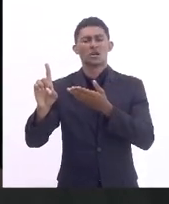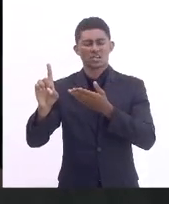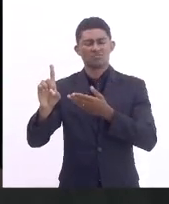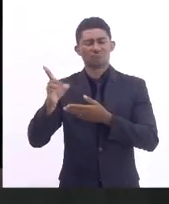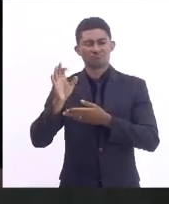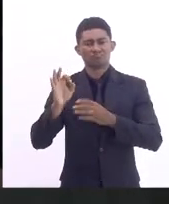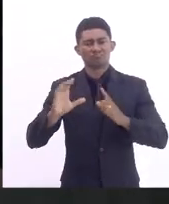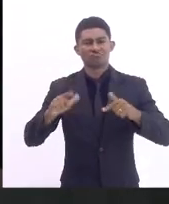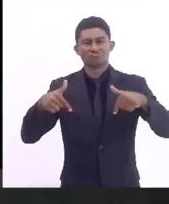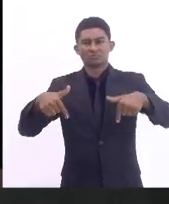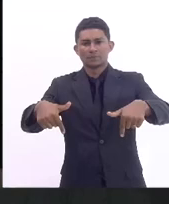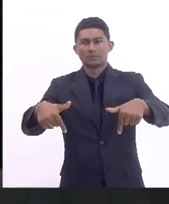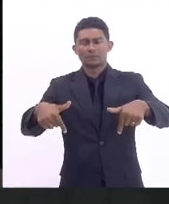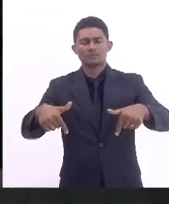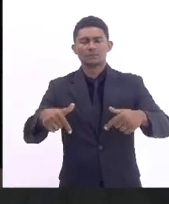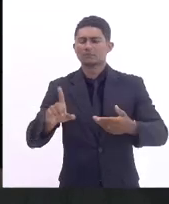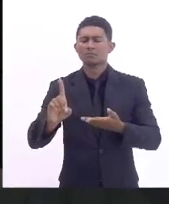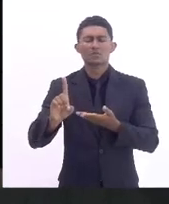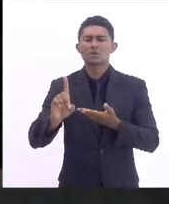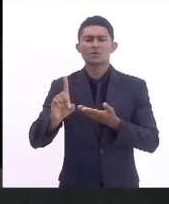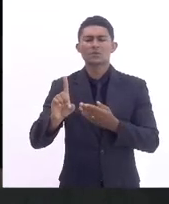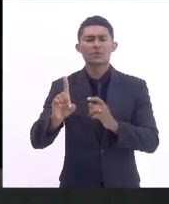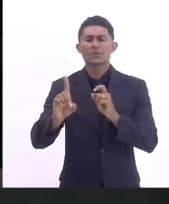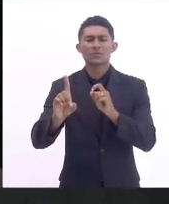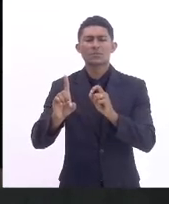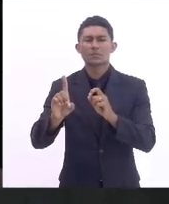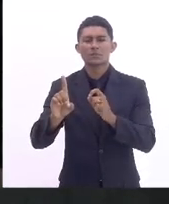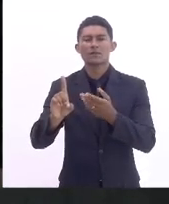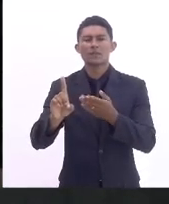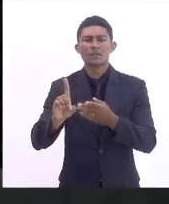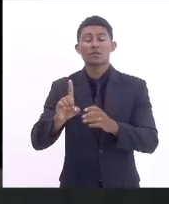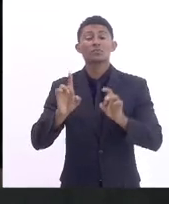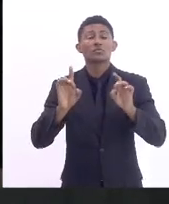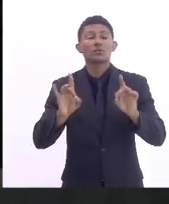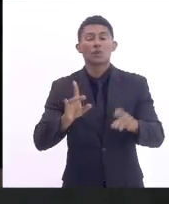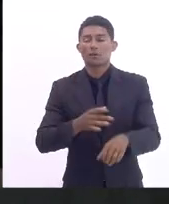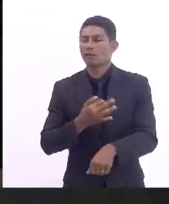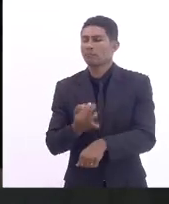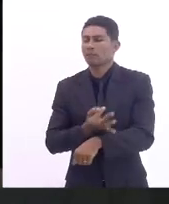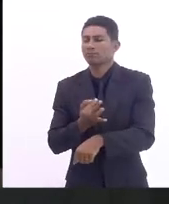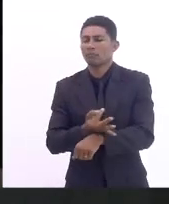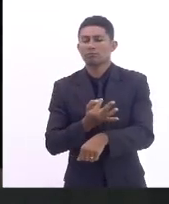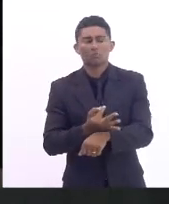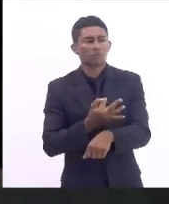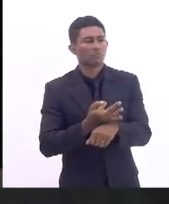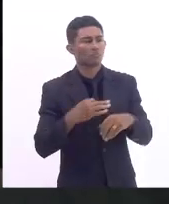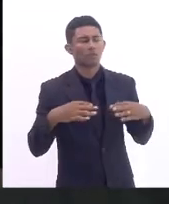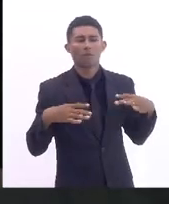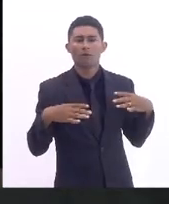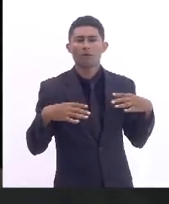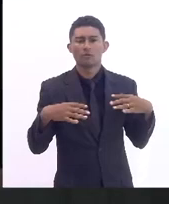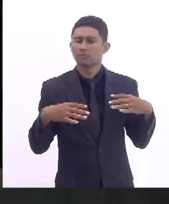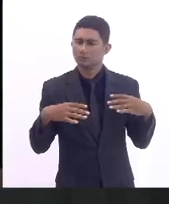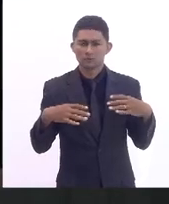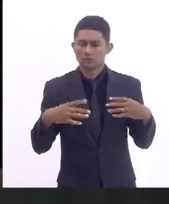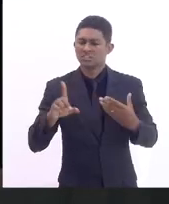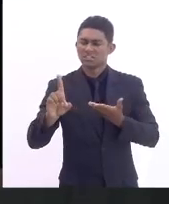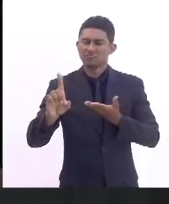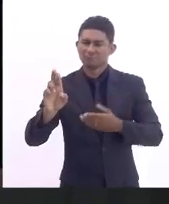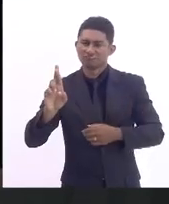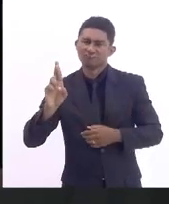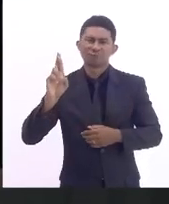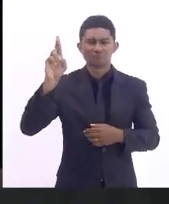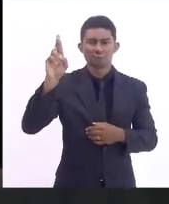Gilberto Palmares não é e da Resistência ele realmente vai para o